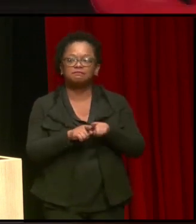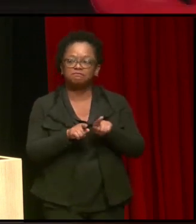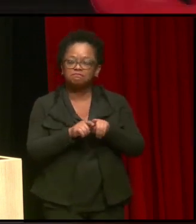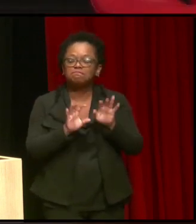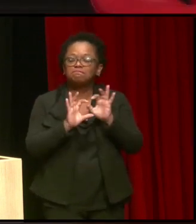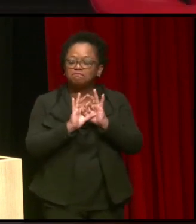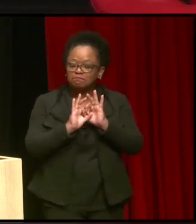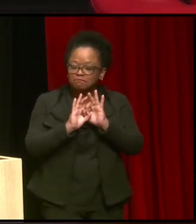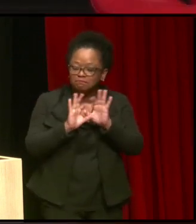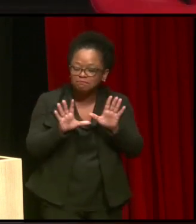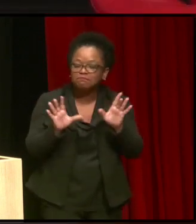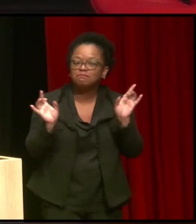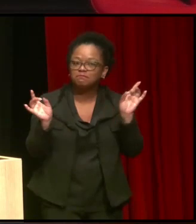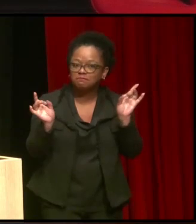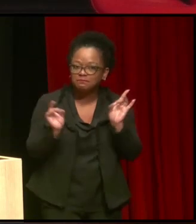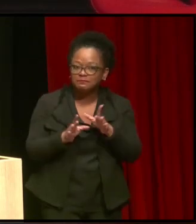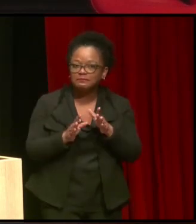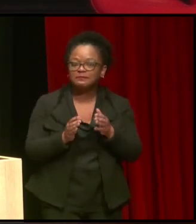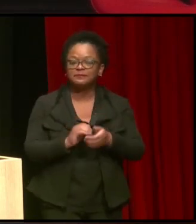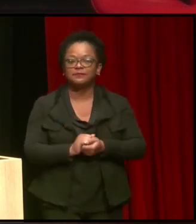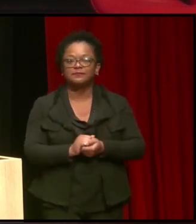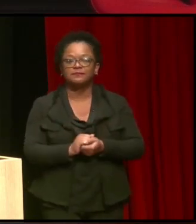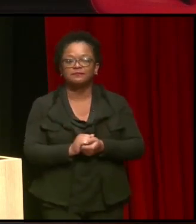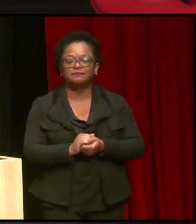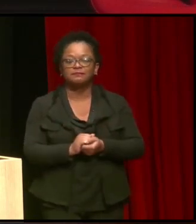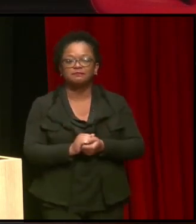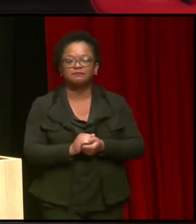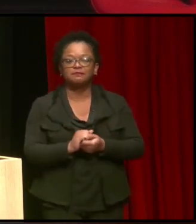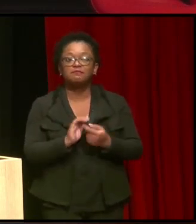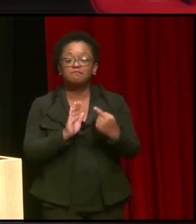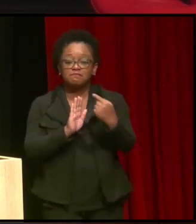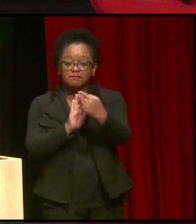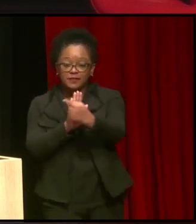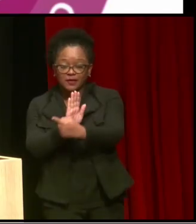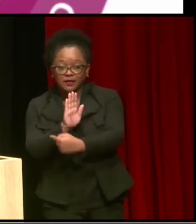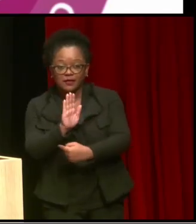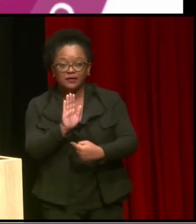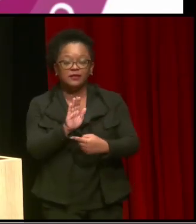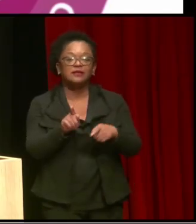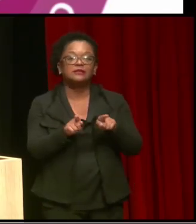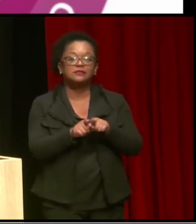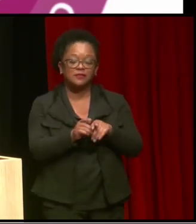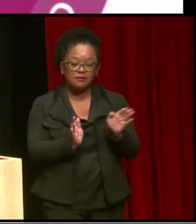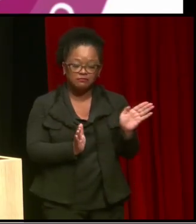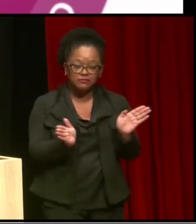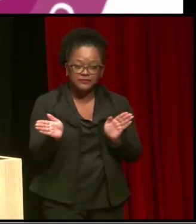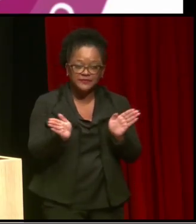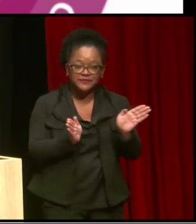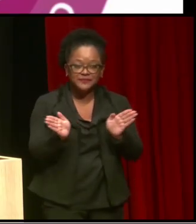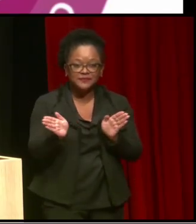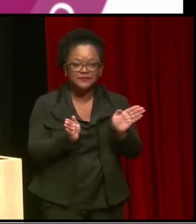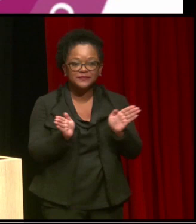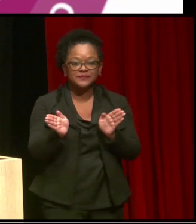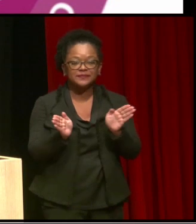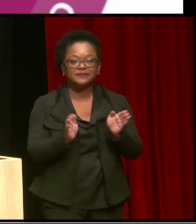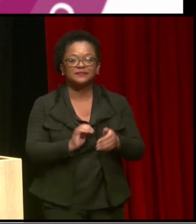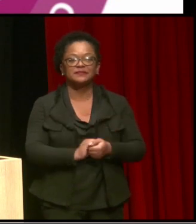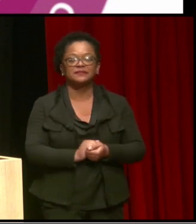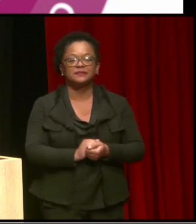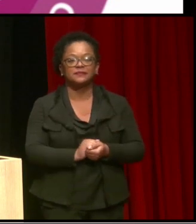Bíblia está disponível. Aí vem um segundo momento, acessibilidade. Para